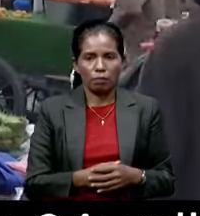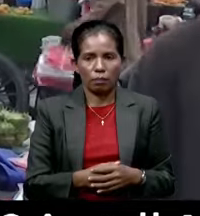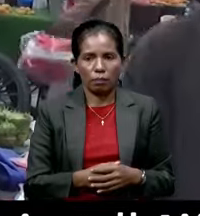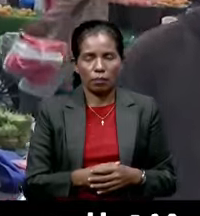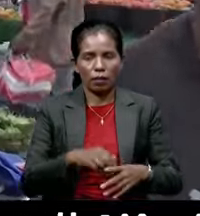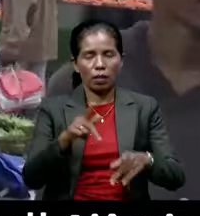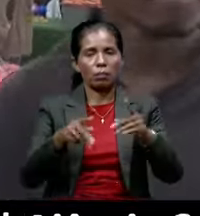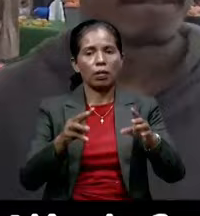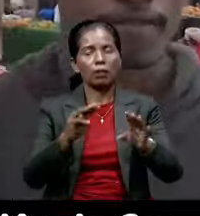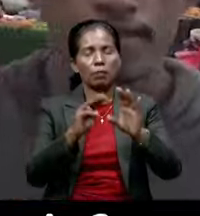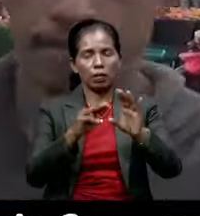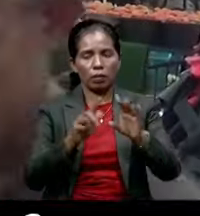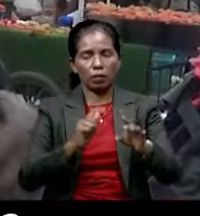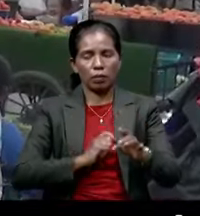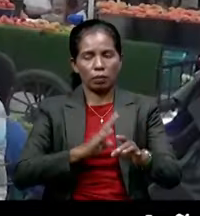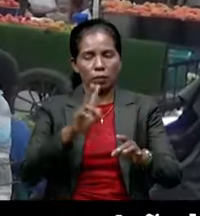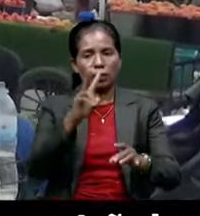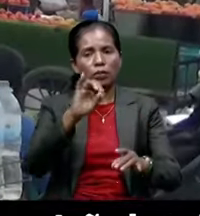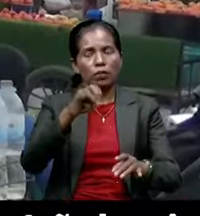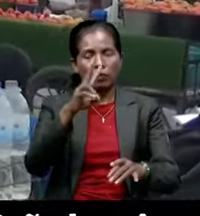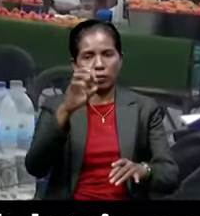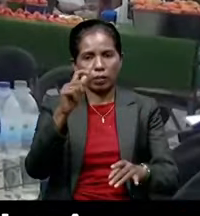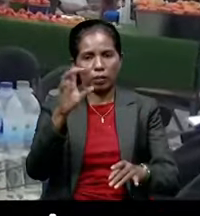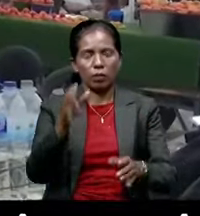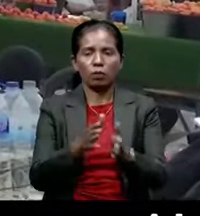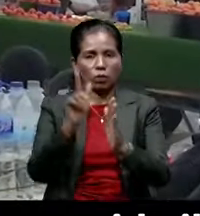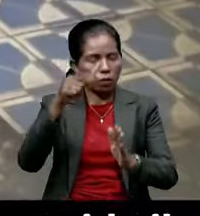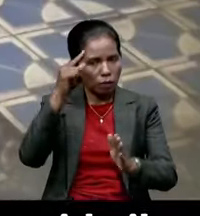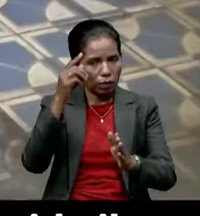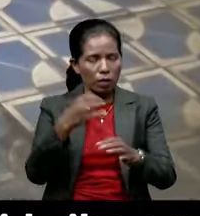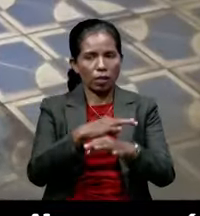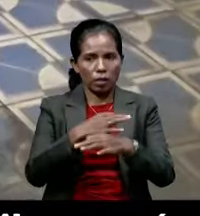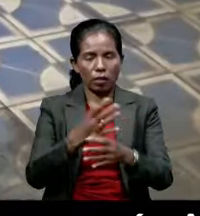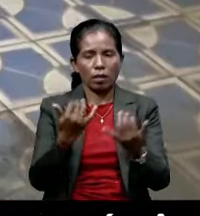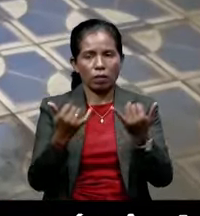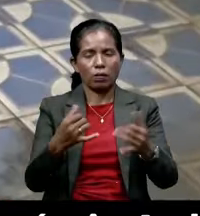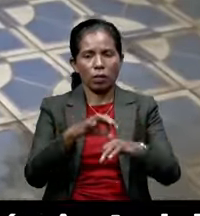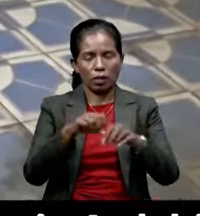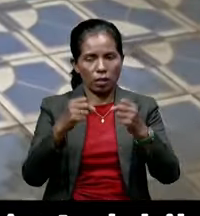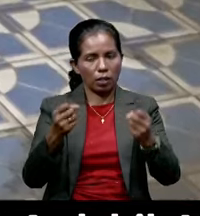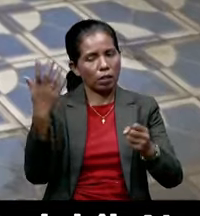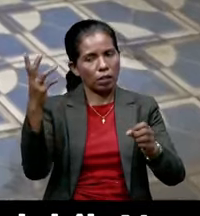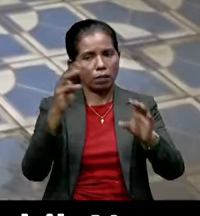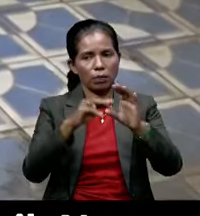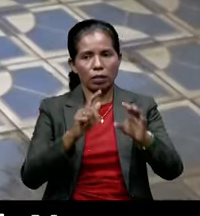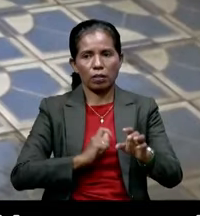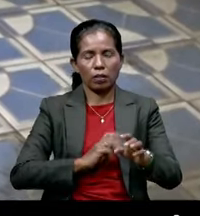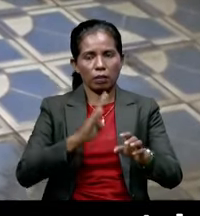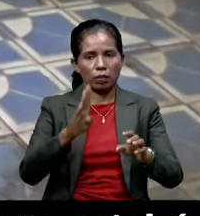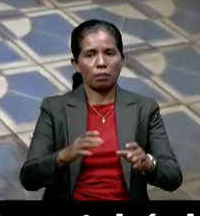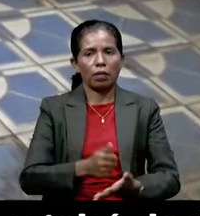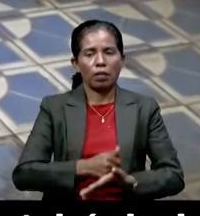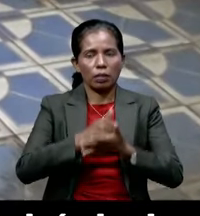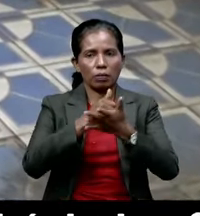Vendedor Mercado TBS, Zuvita da Costa, husu Governo, atu hadia facilidade pública, nebe dadau ne atona, iha Mercado TBS, nune bele